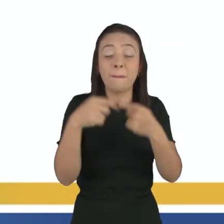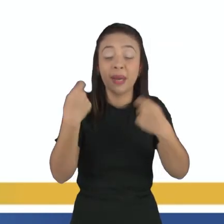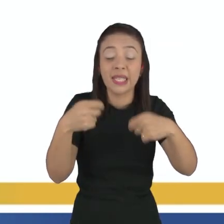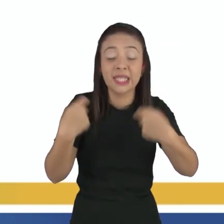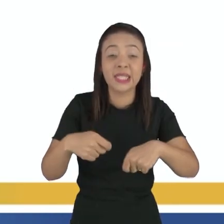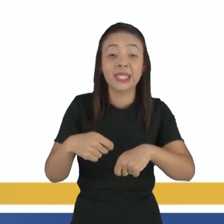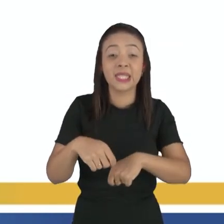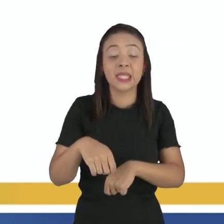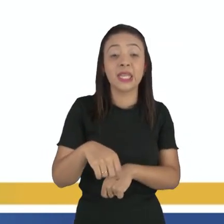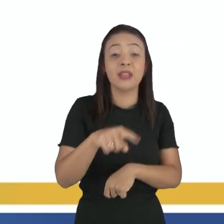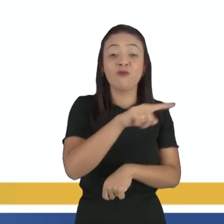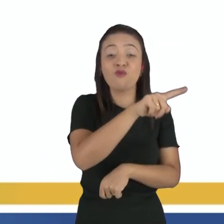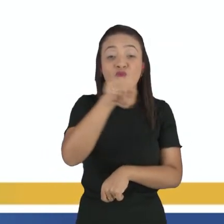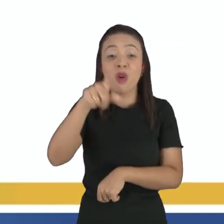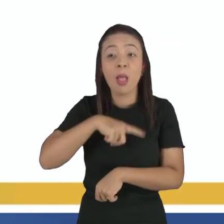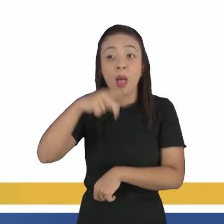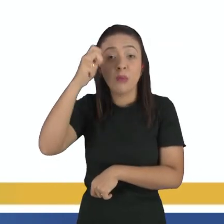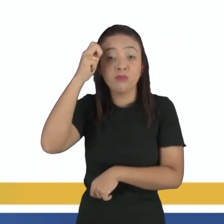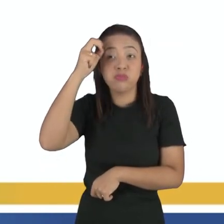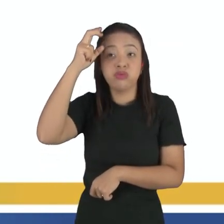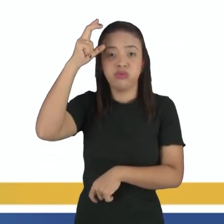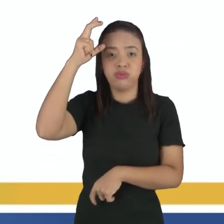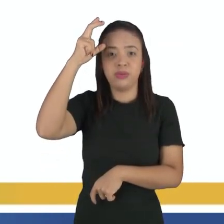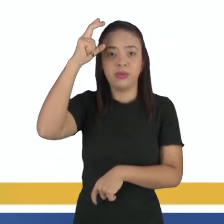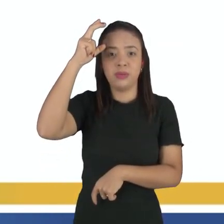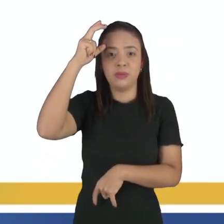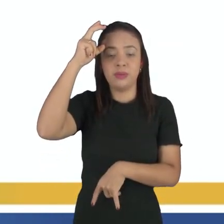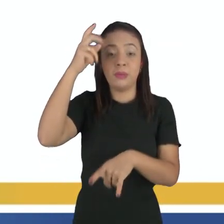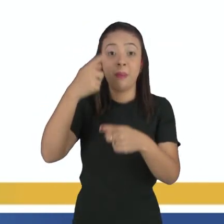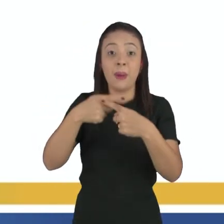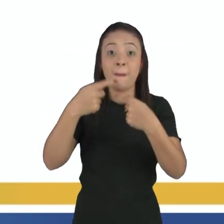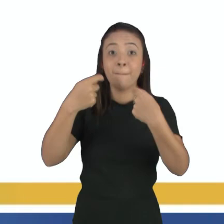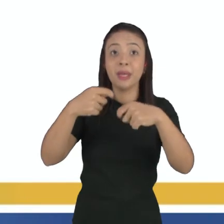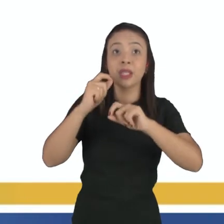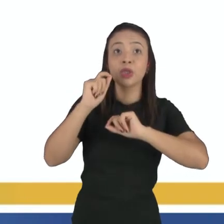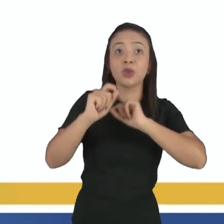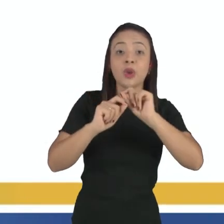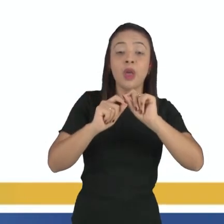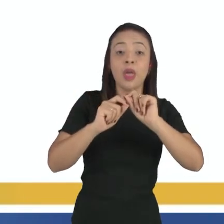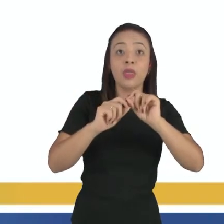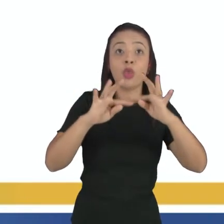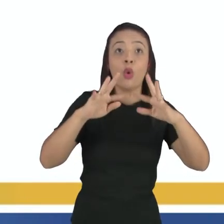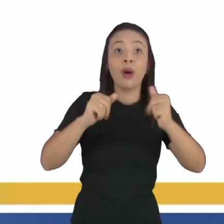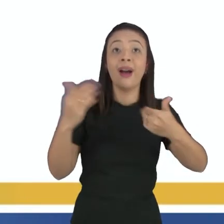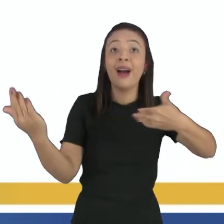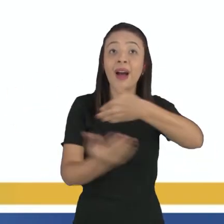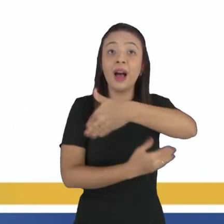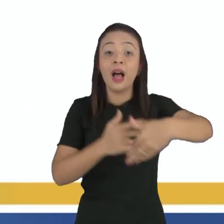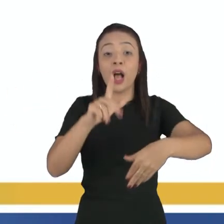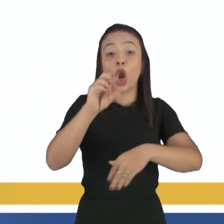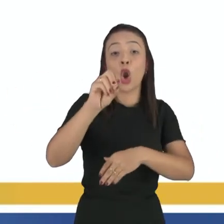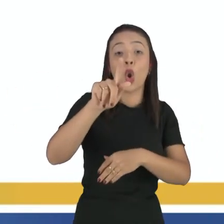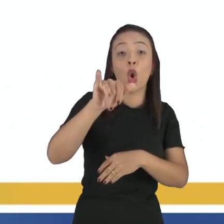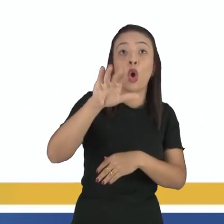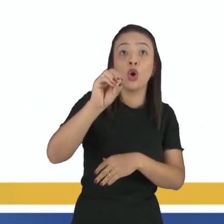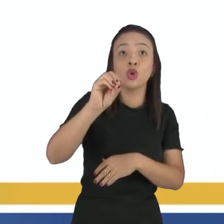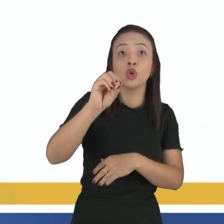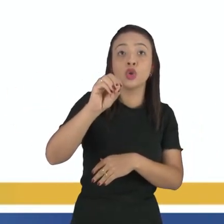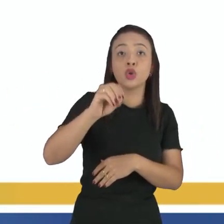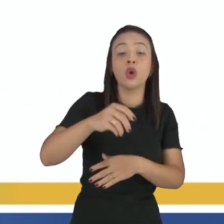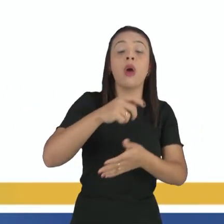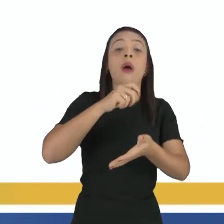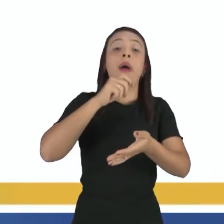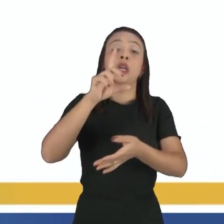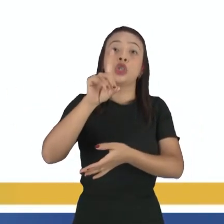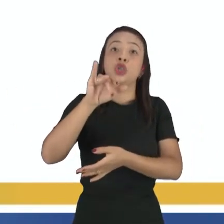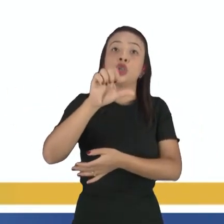do aluno porque ele trabalha relações lógico-discursivas presentes exatamente nessas marcas de